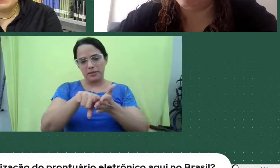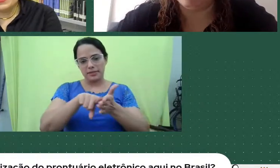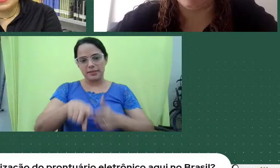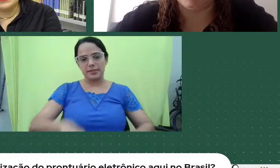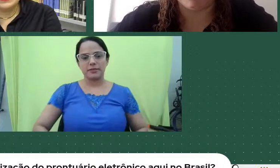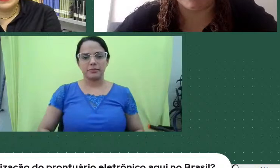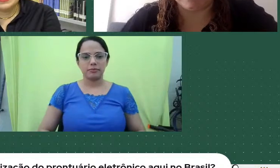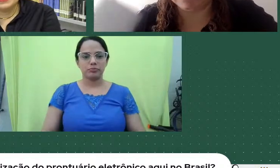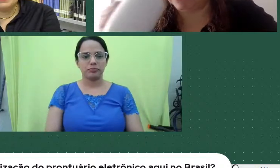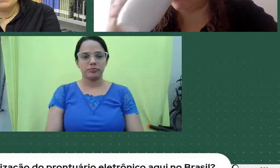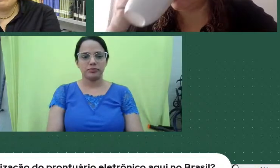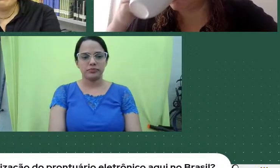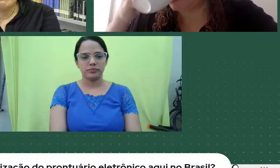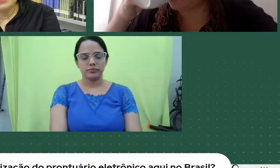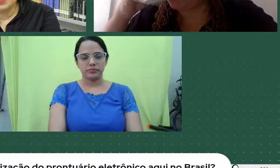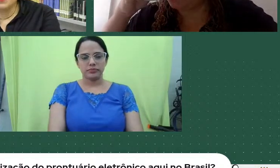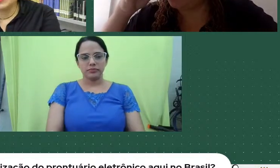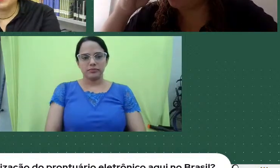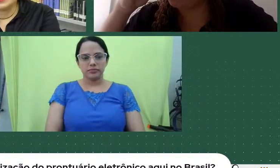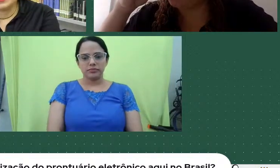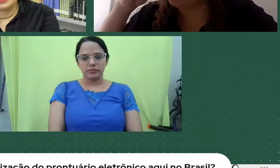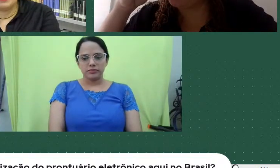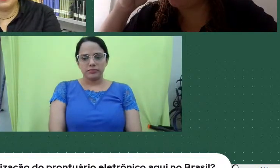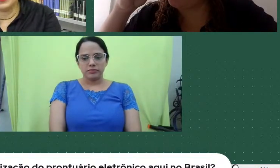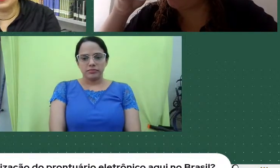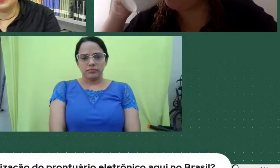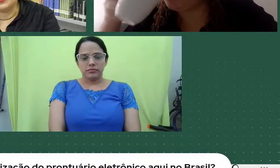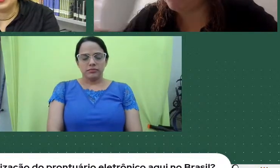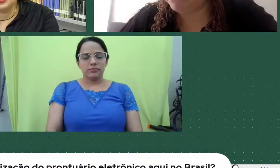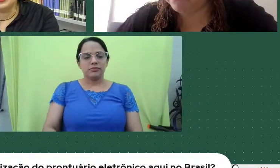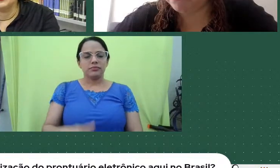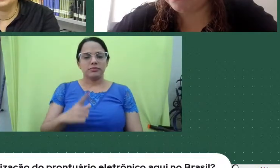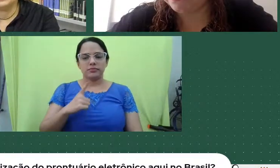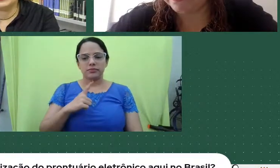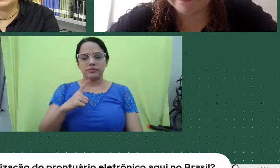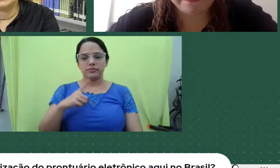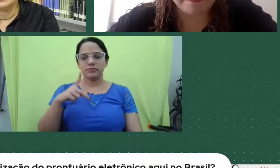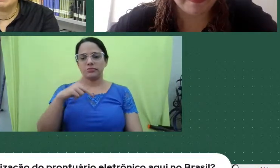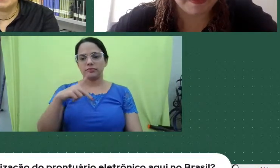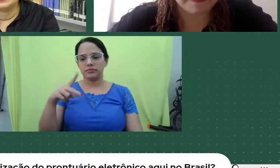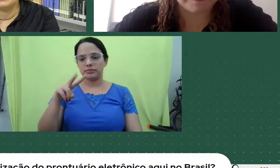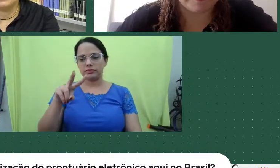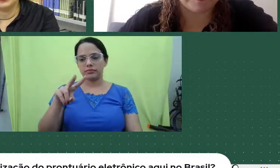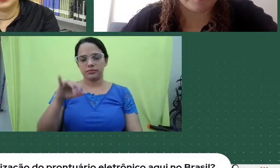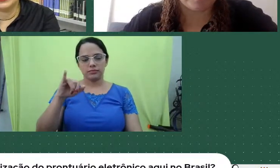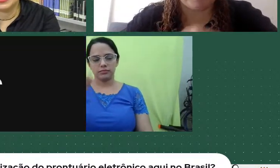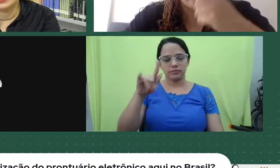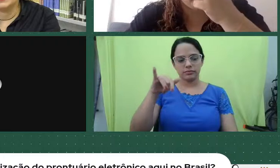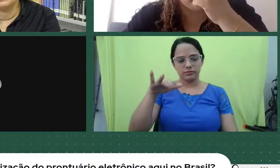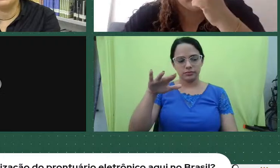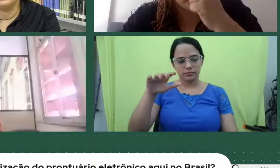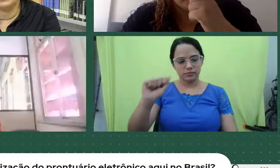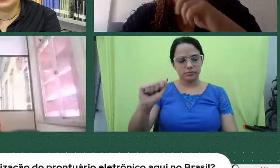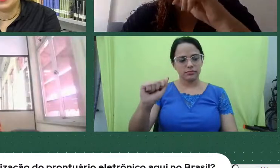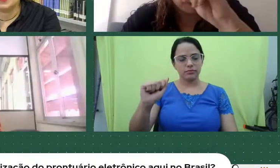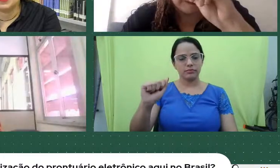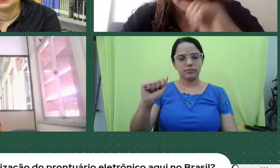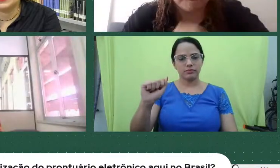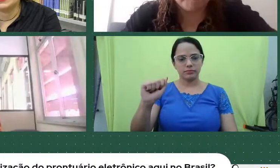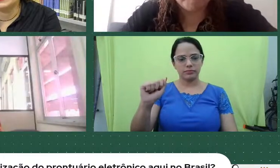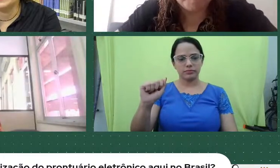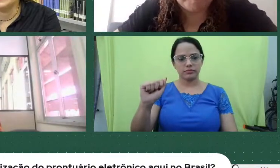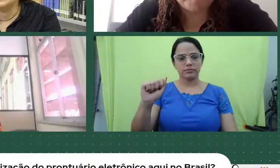Nós temos ainda algumas falas aqui da professora Virgínia. A estruturação das CEPADs em qualquer organização é de